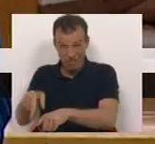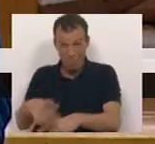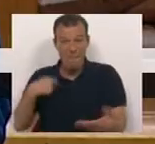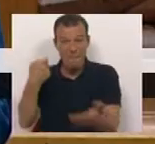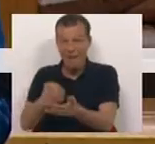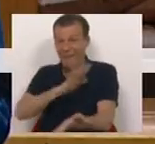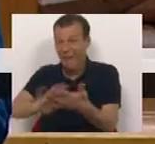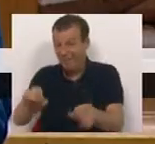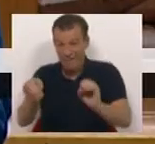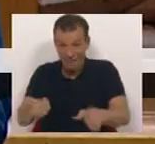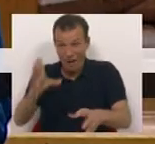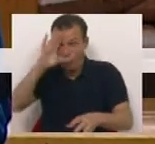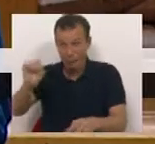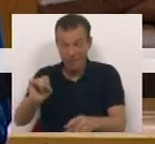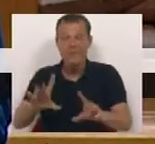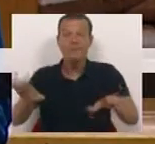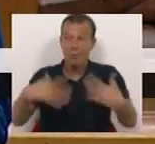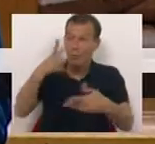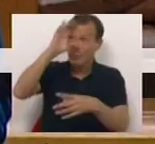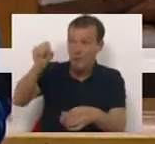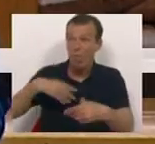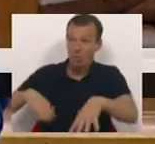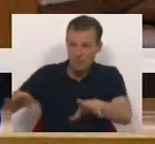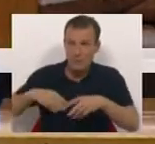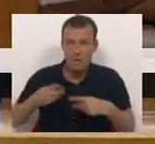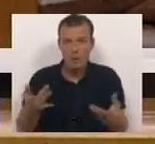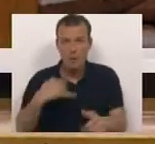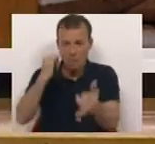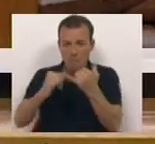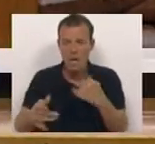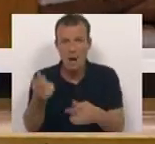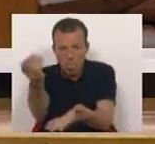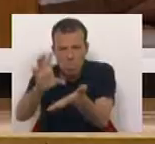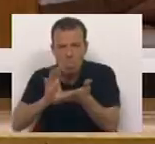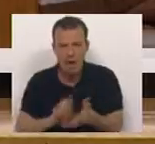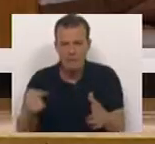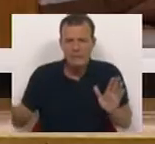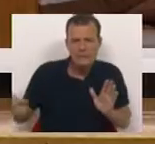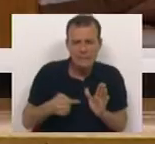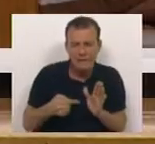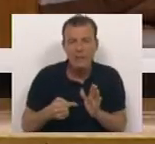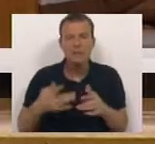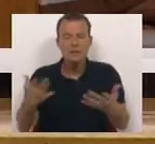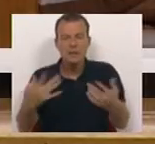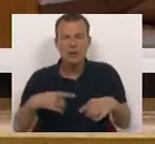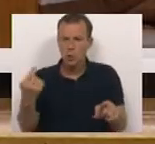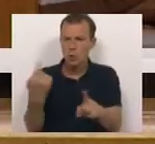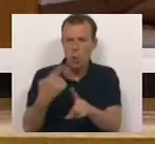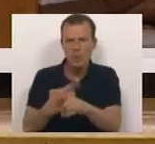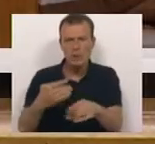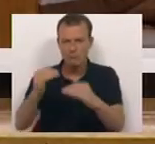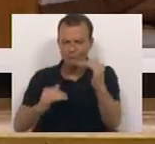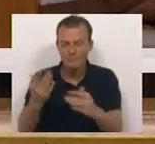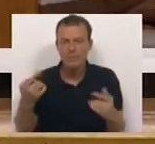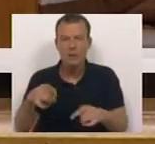pela compra e o Estado ainda vai assumir o risco dos ativos do novo banco, vai assumir o risco das imparidades, cujo